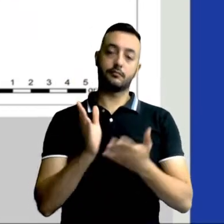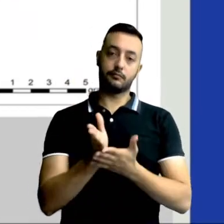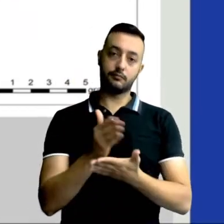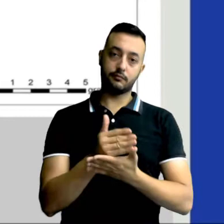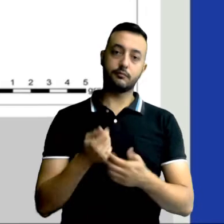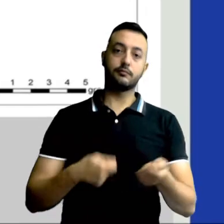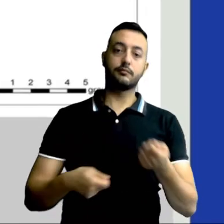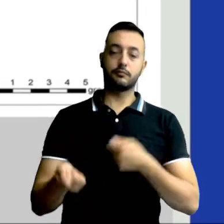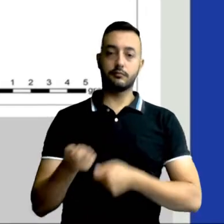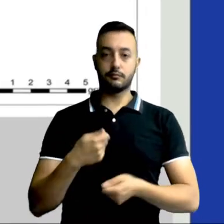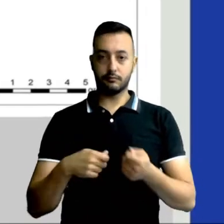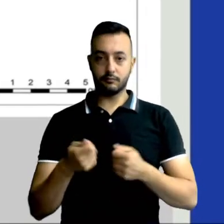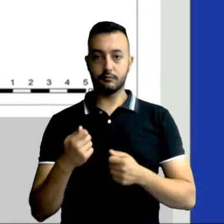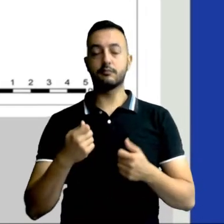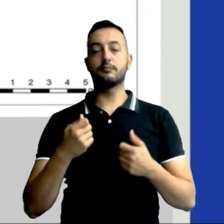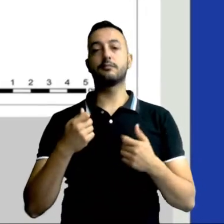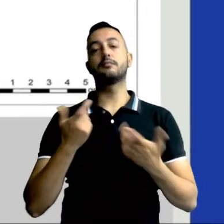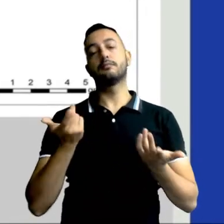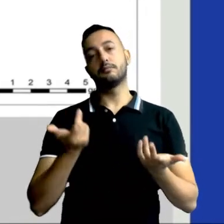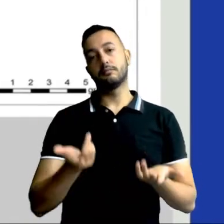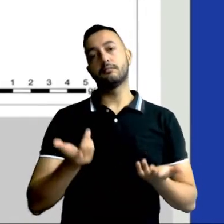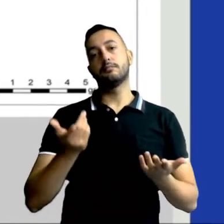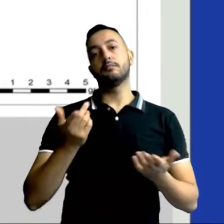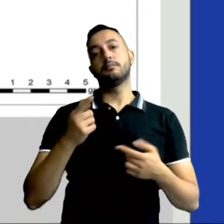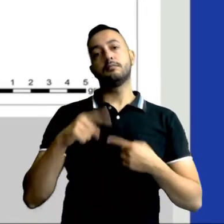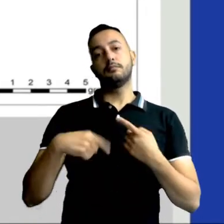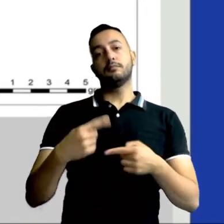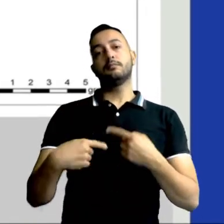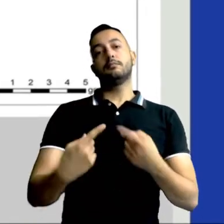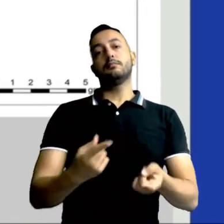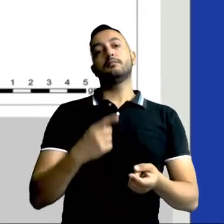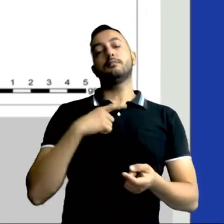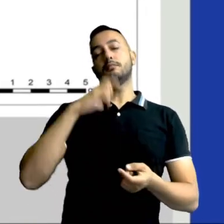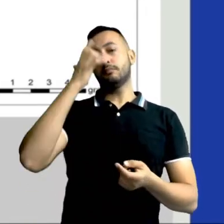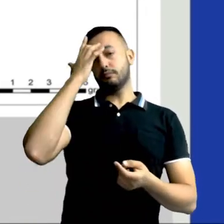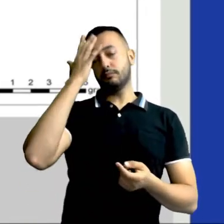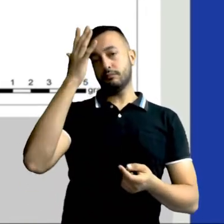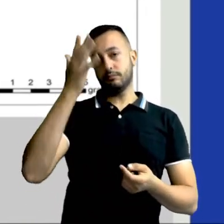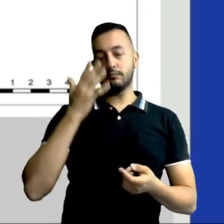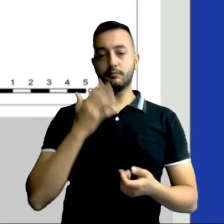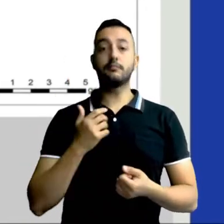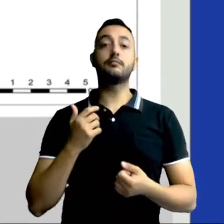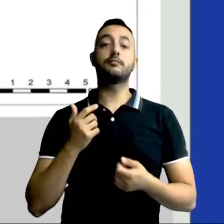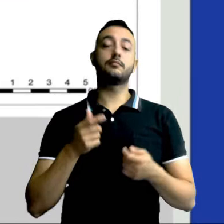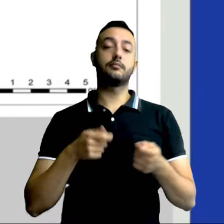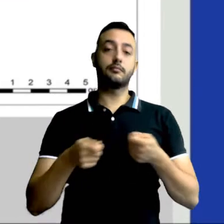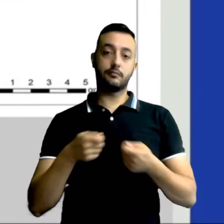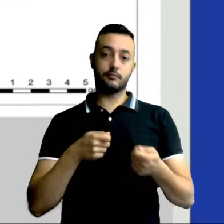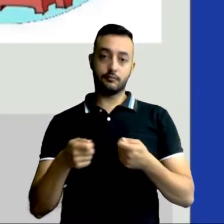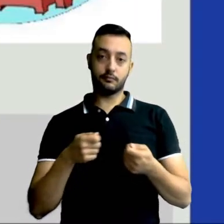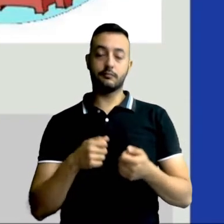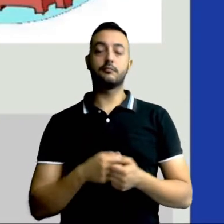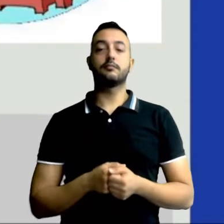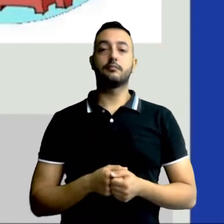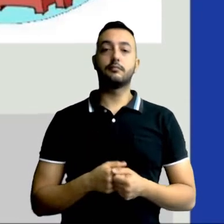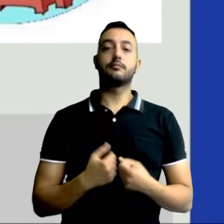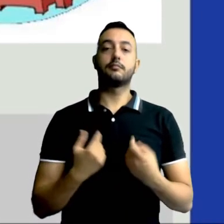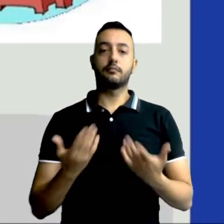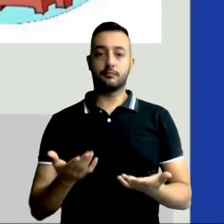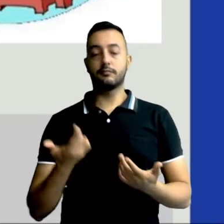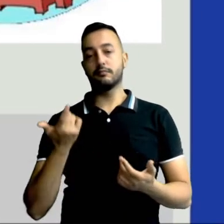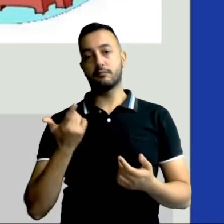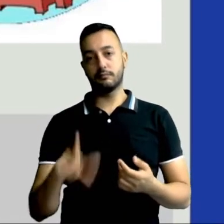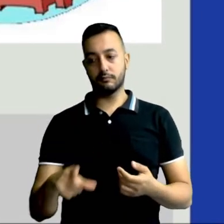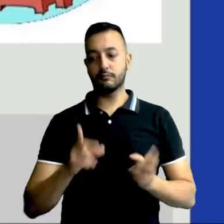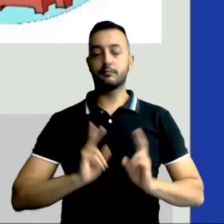para que a administração dessas capitanias hereditárias ficasse mais fáceis de controle tá então